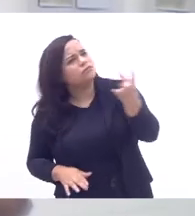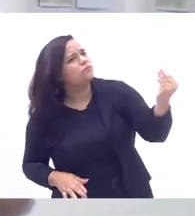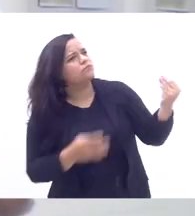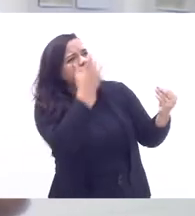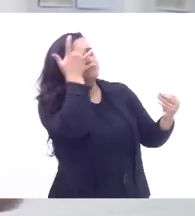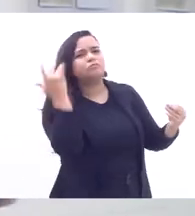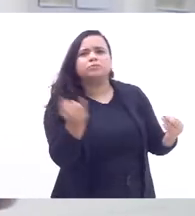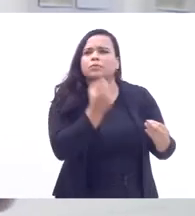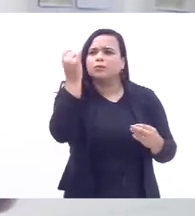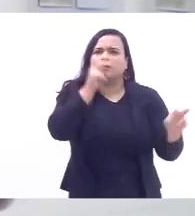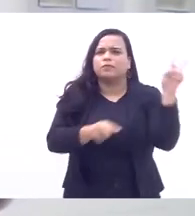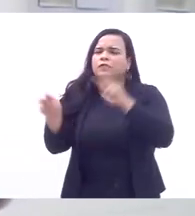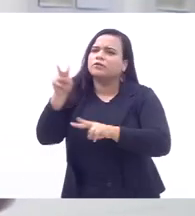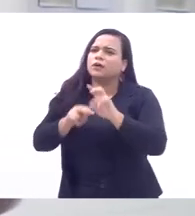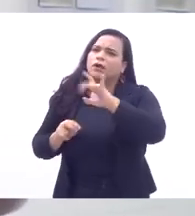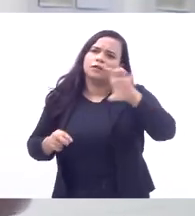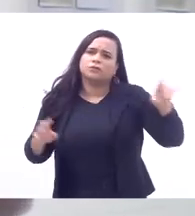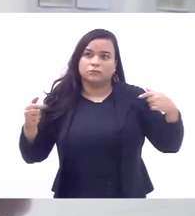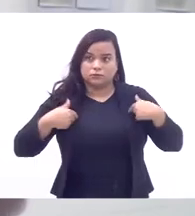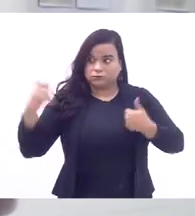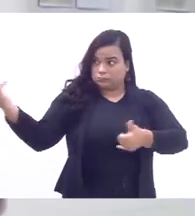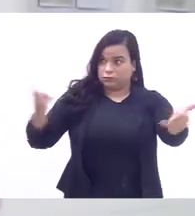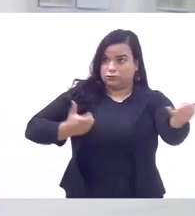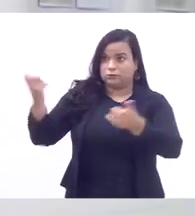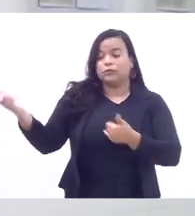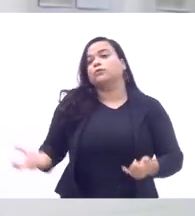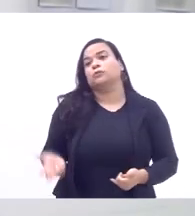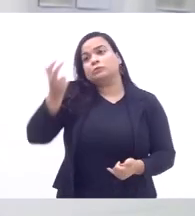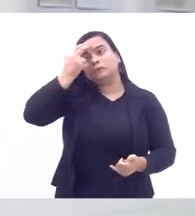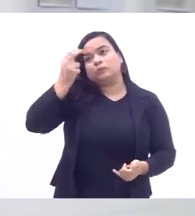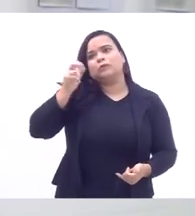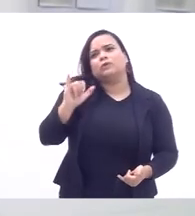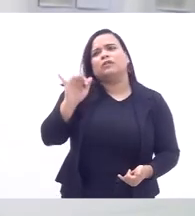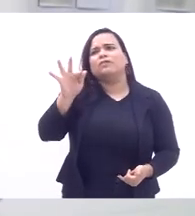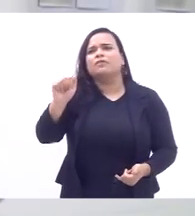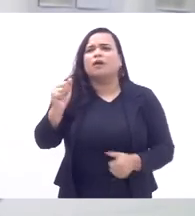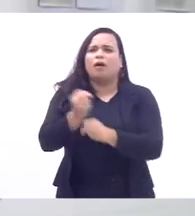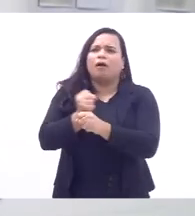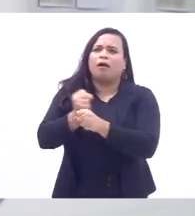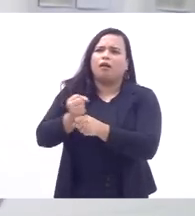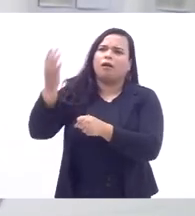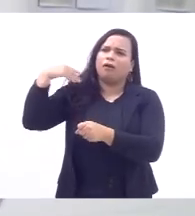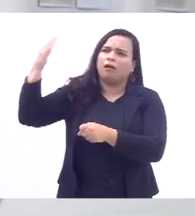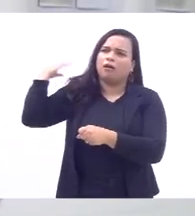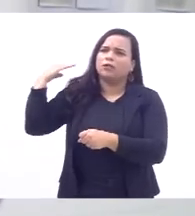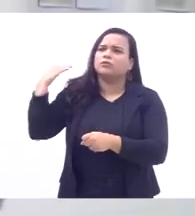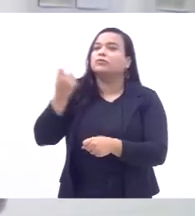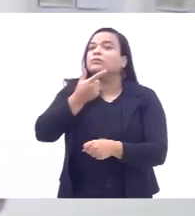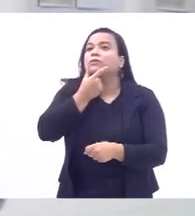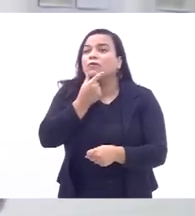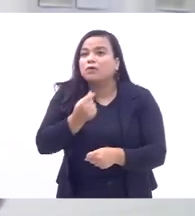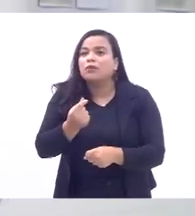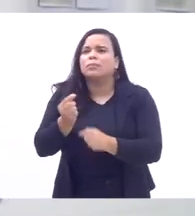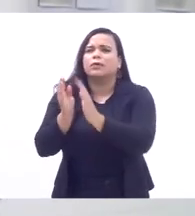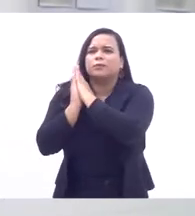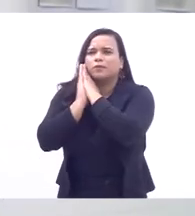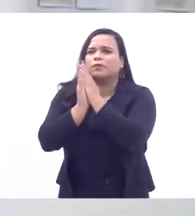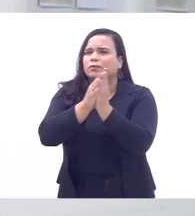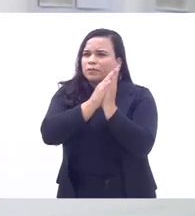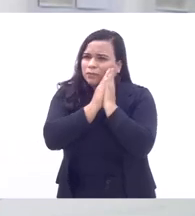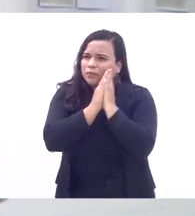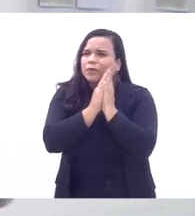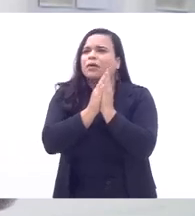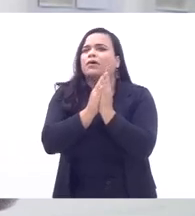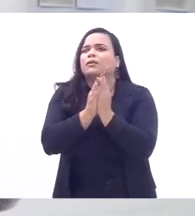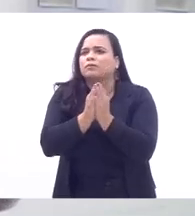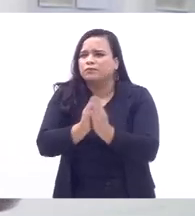importantes. Eu ouvi falar da cultura de Ifá há muitos anos atrás, com Babá Torodê, que hoje não está